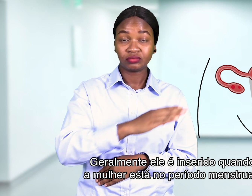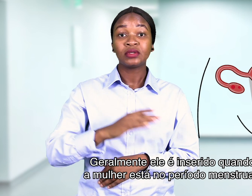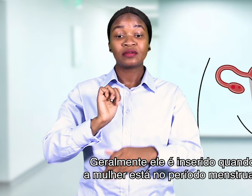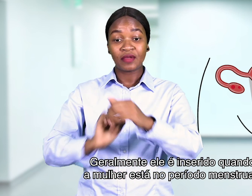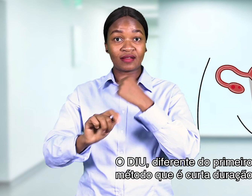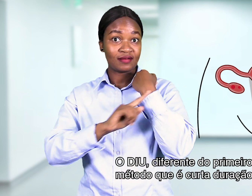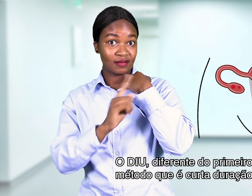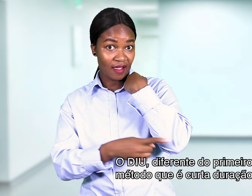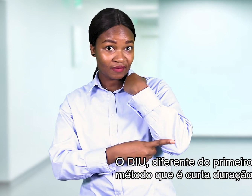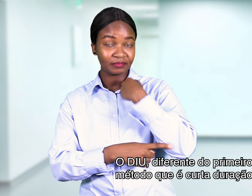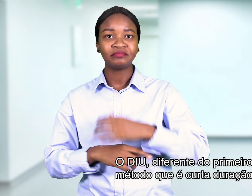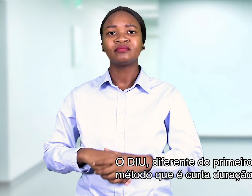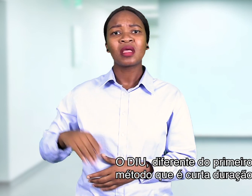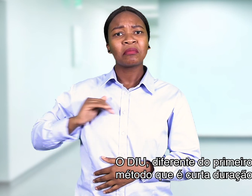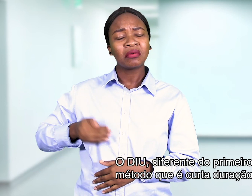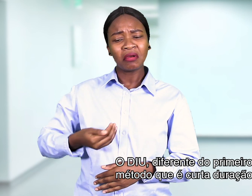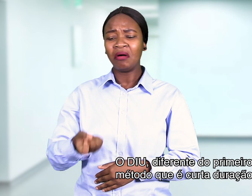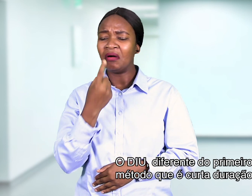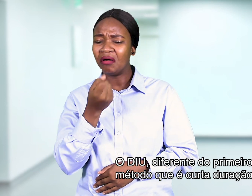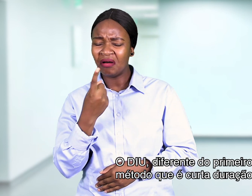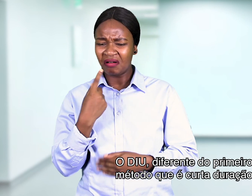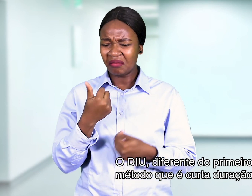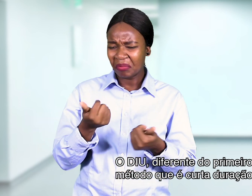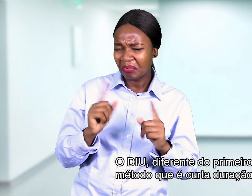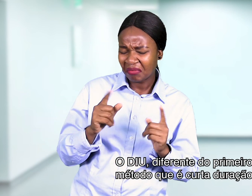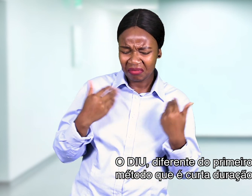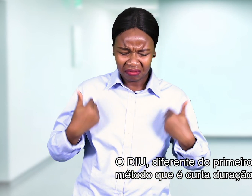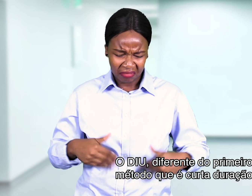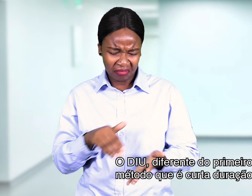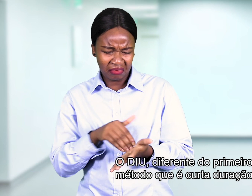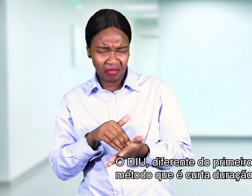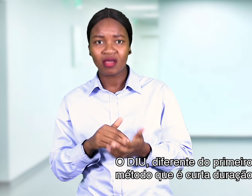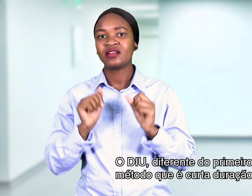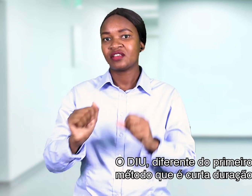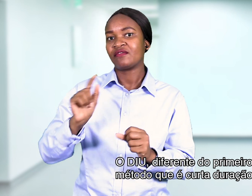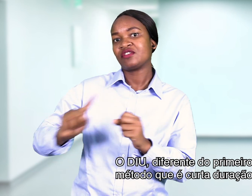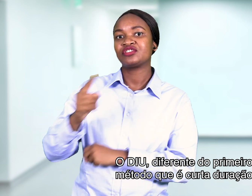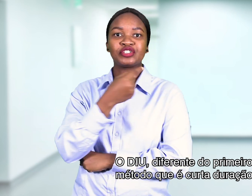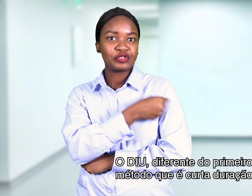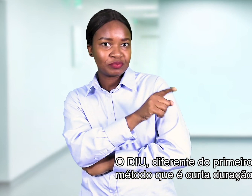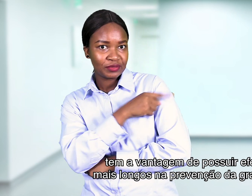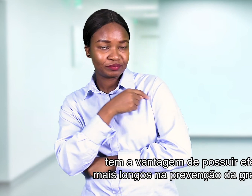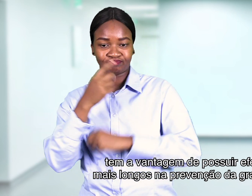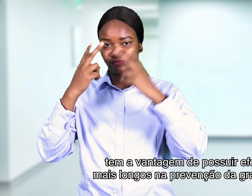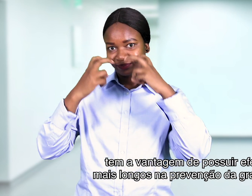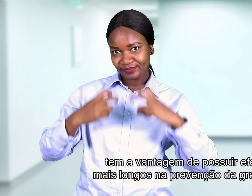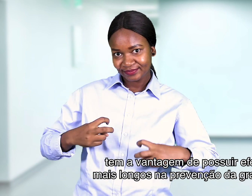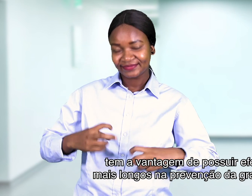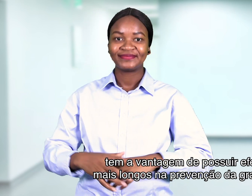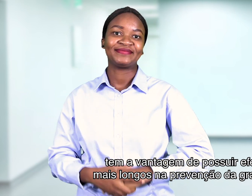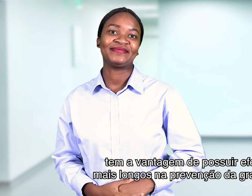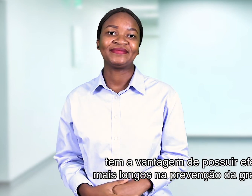menstrual. O DIU, diferente do primeiro método, que é de curta duração, tem a